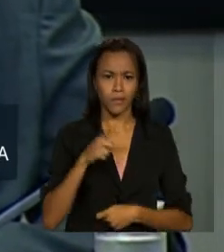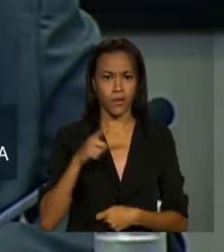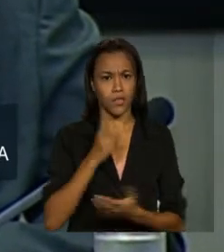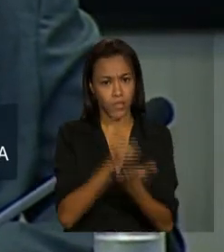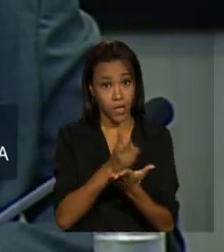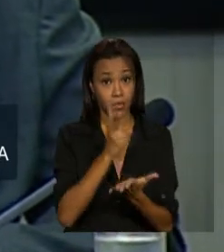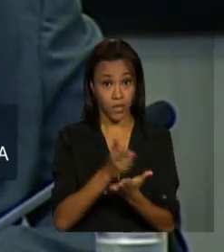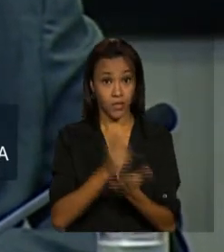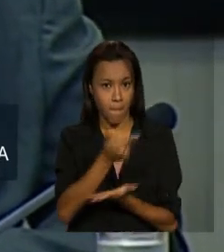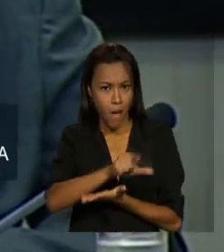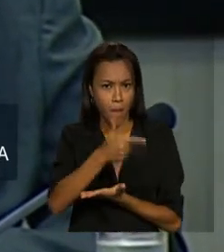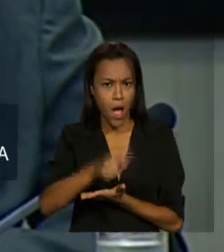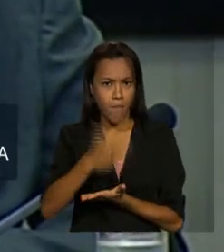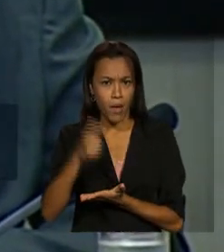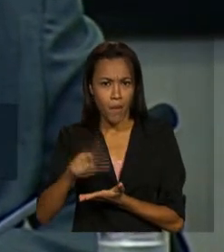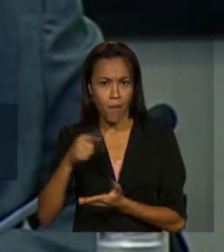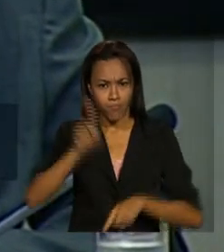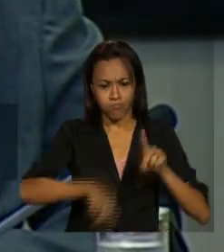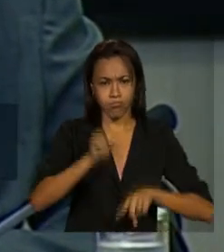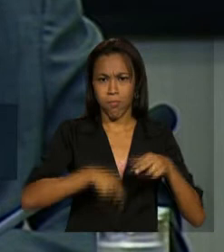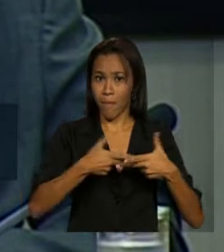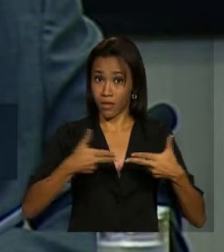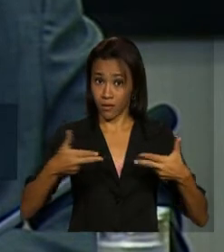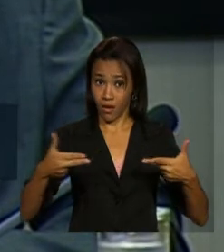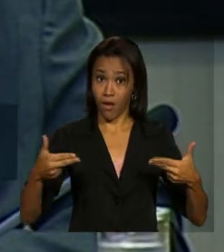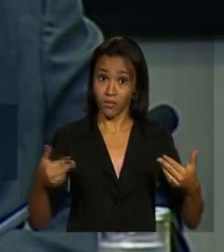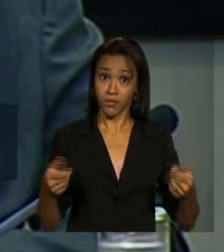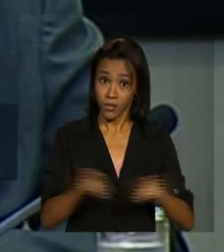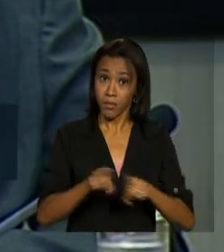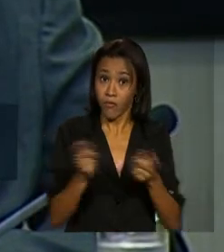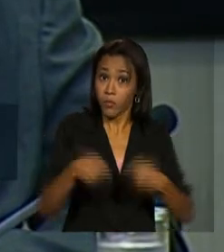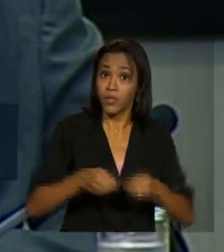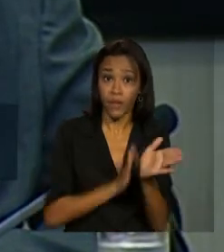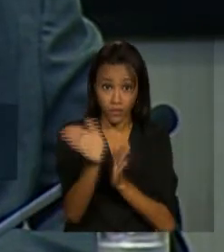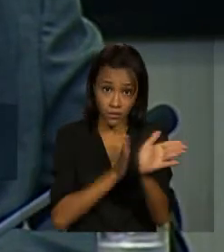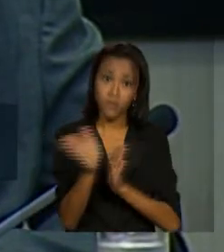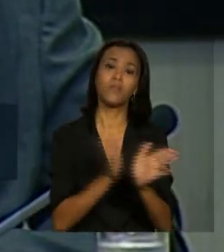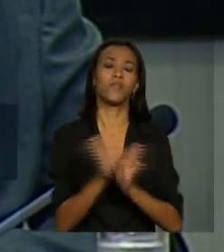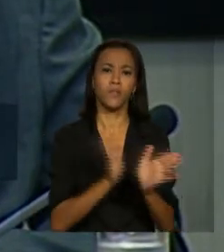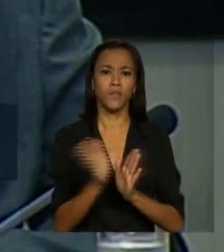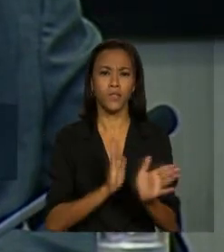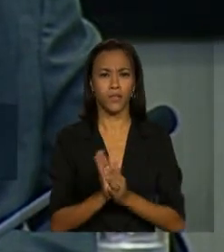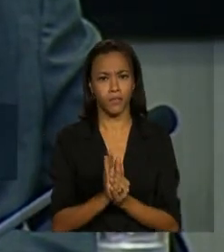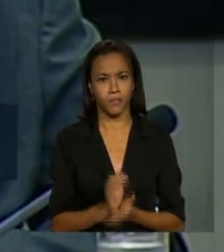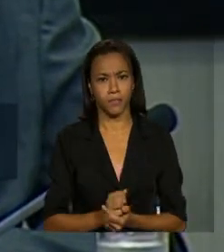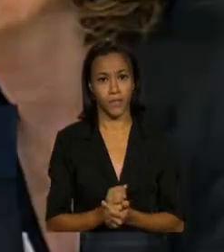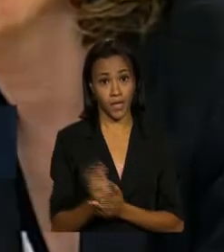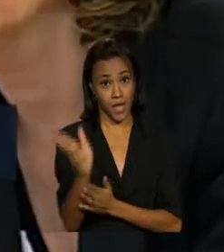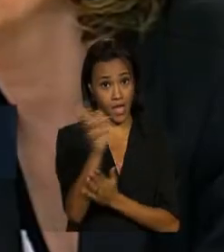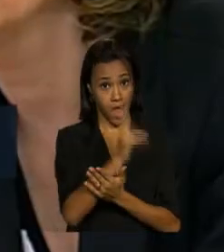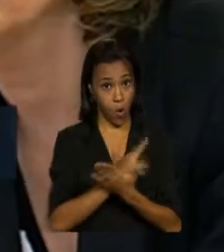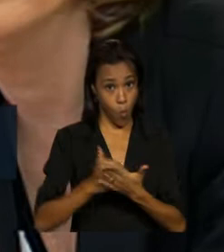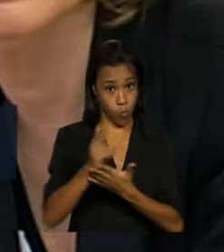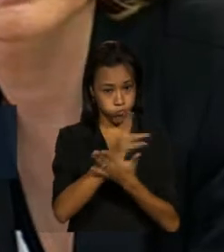dia mais equipamentos inclusivos, acessíveis, dentro daquilo que se chama de desenho universal. O que